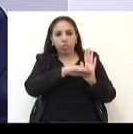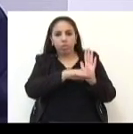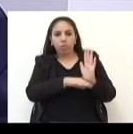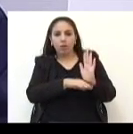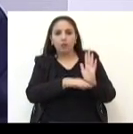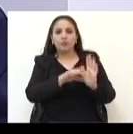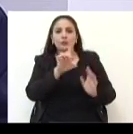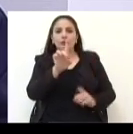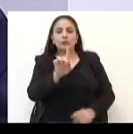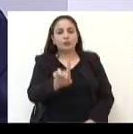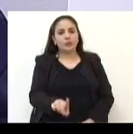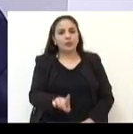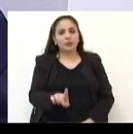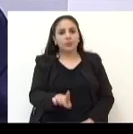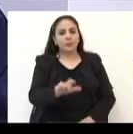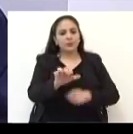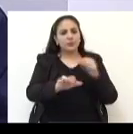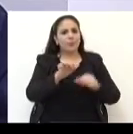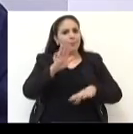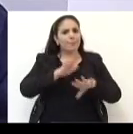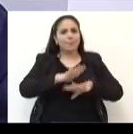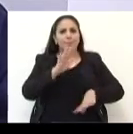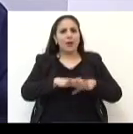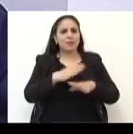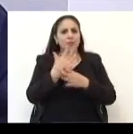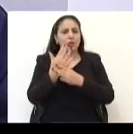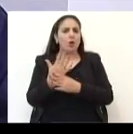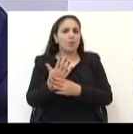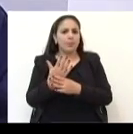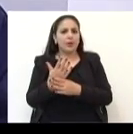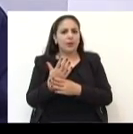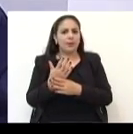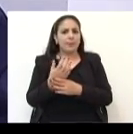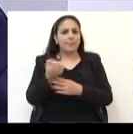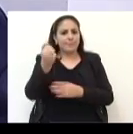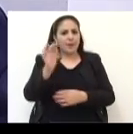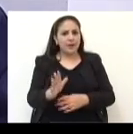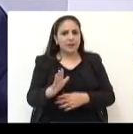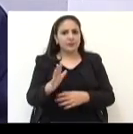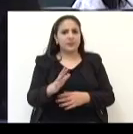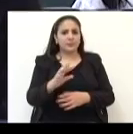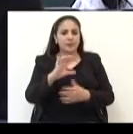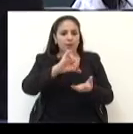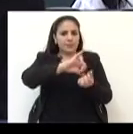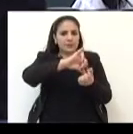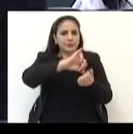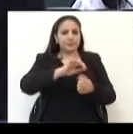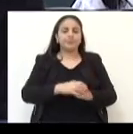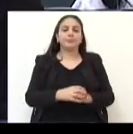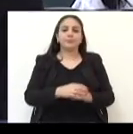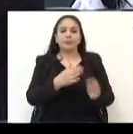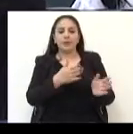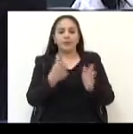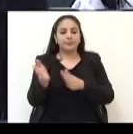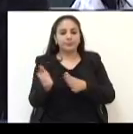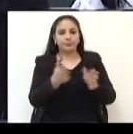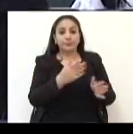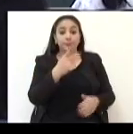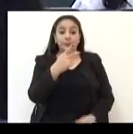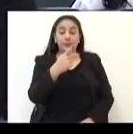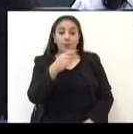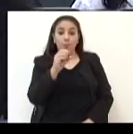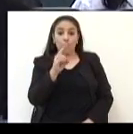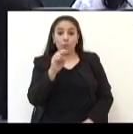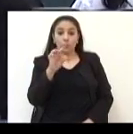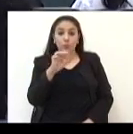para transformá-los ainda mais em mão de obra barata para a exploração capitalista. De outro lado está o vereador